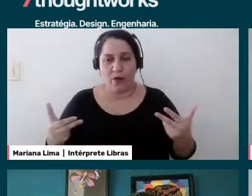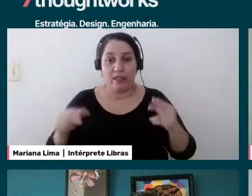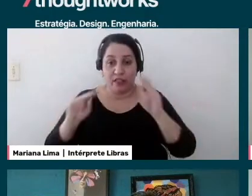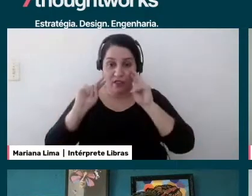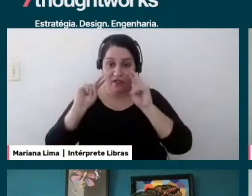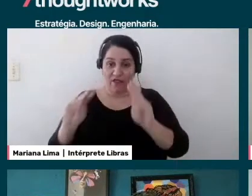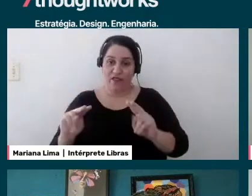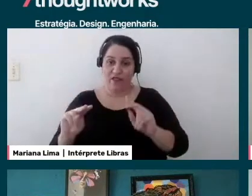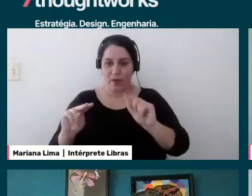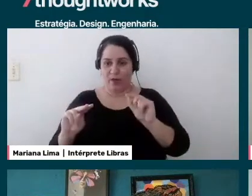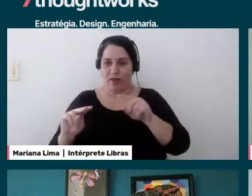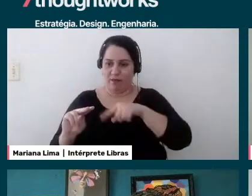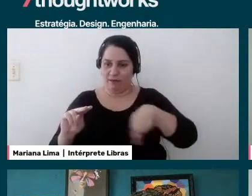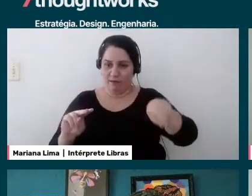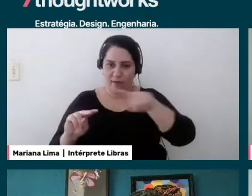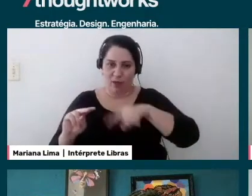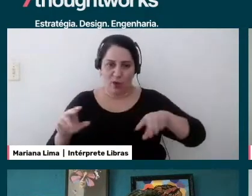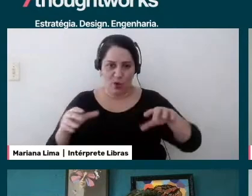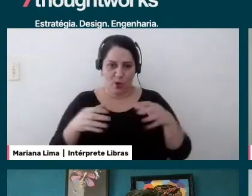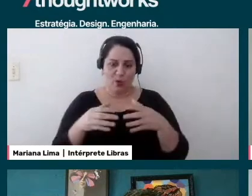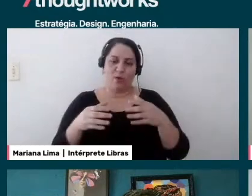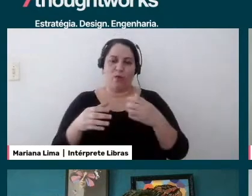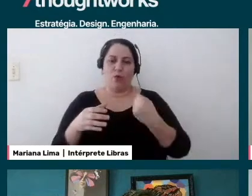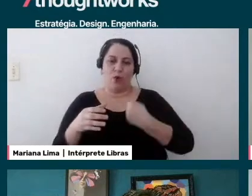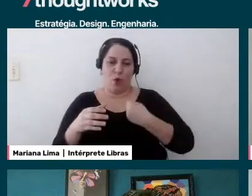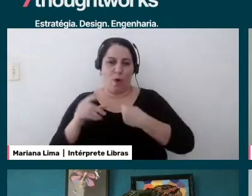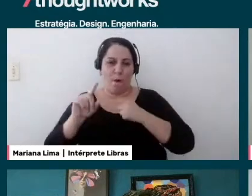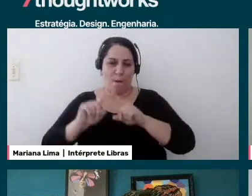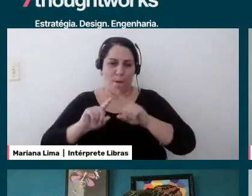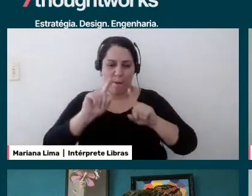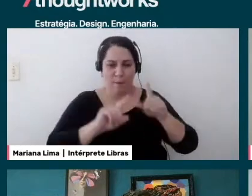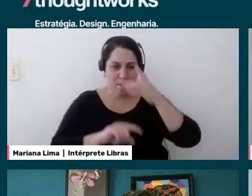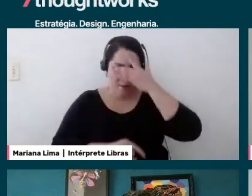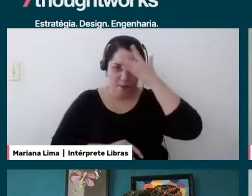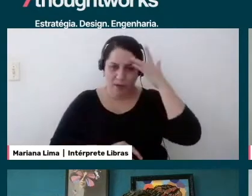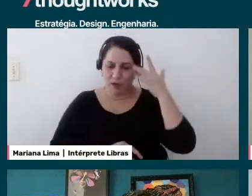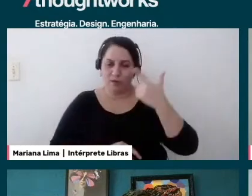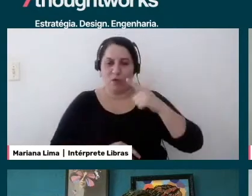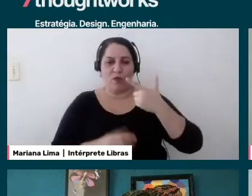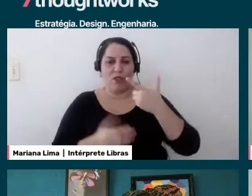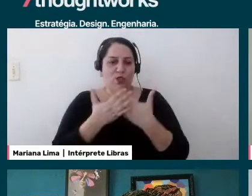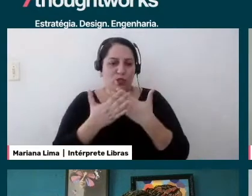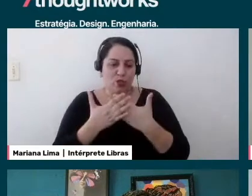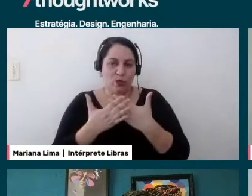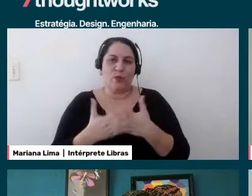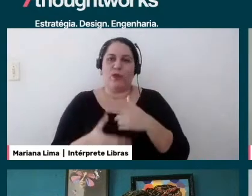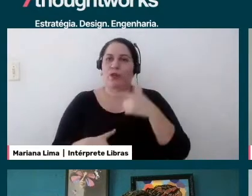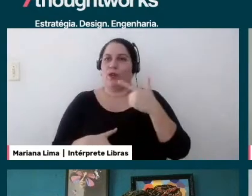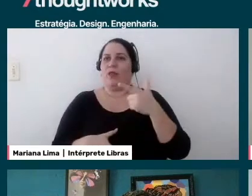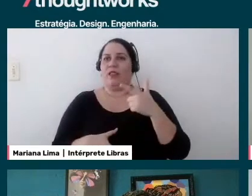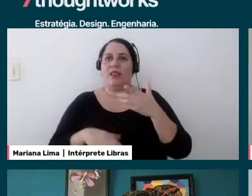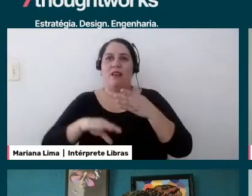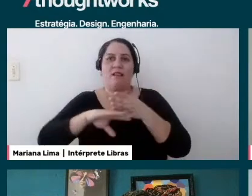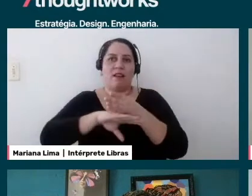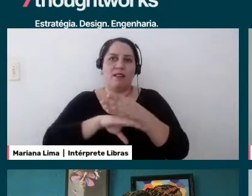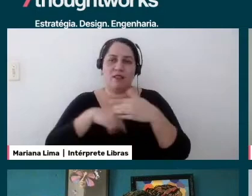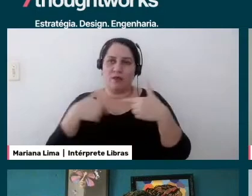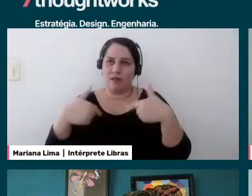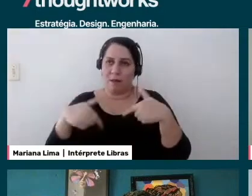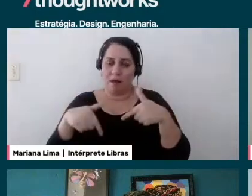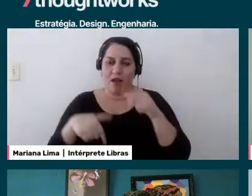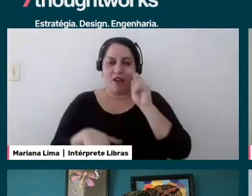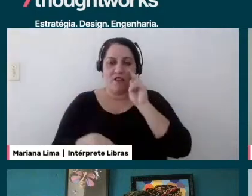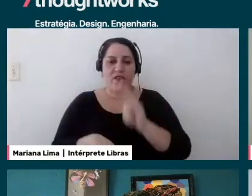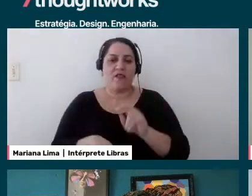olha para aquele dado ali daquelas pessoas que estão sem estudar e sem acesso a trabalho, a gente